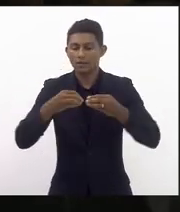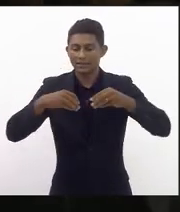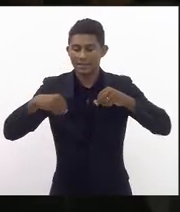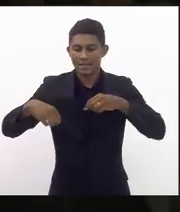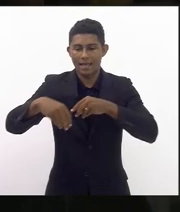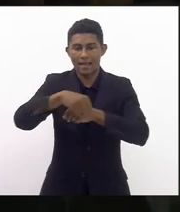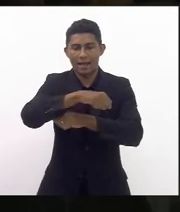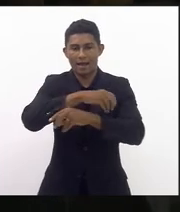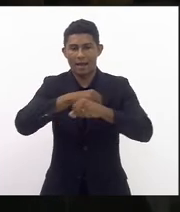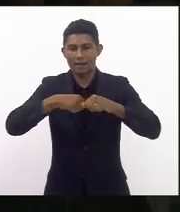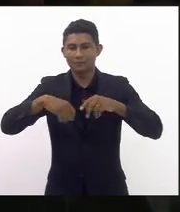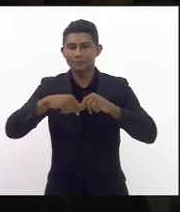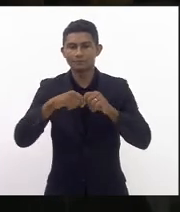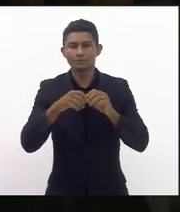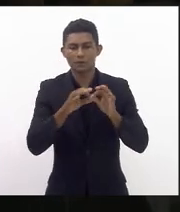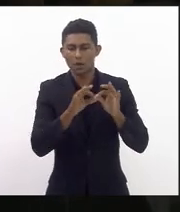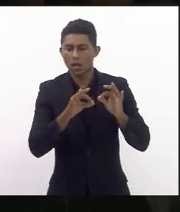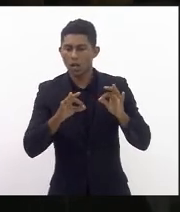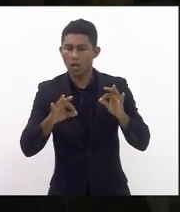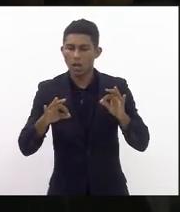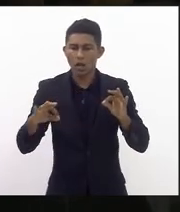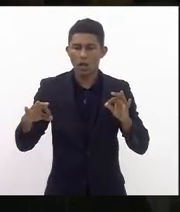torres, em direção